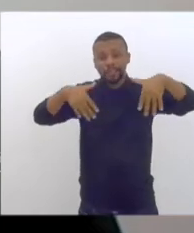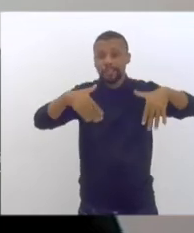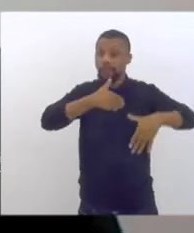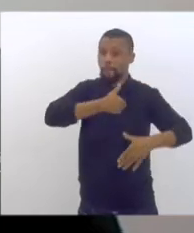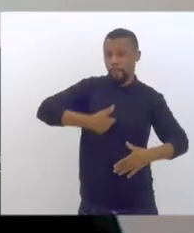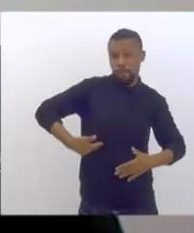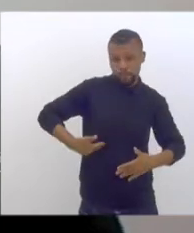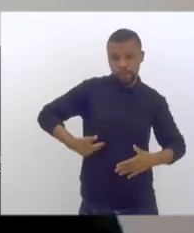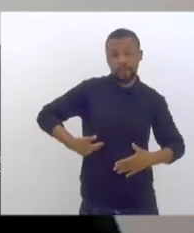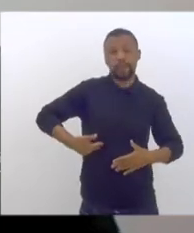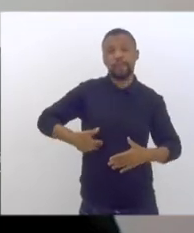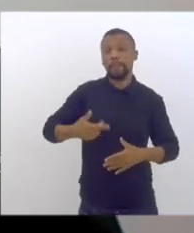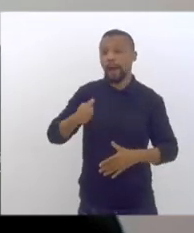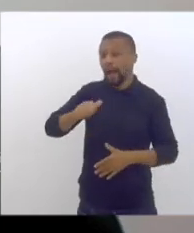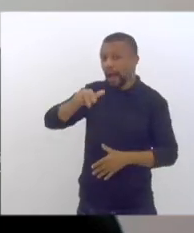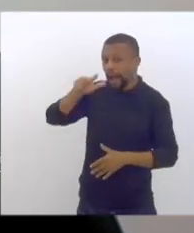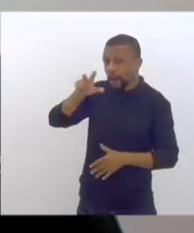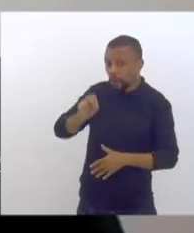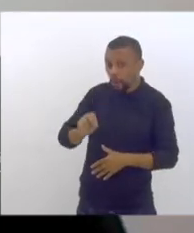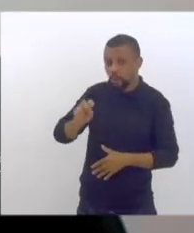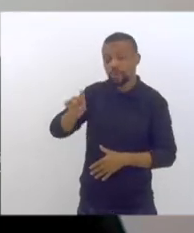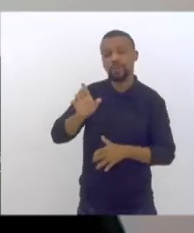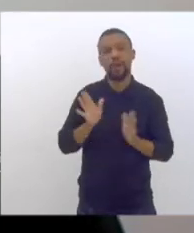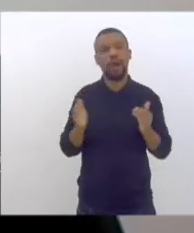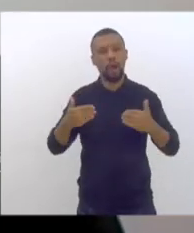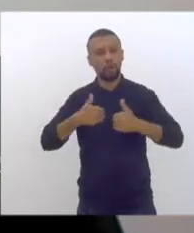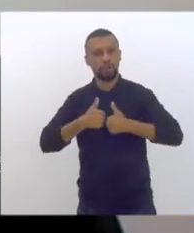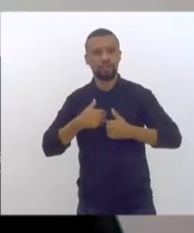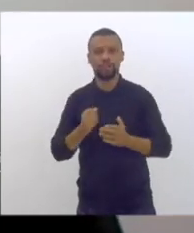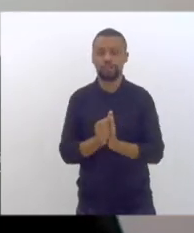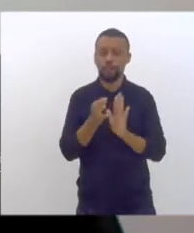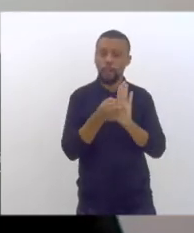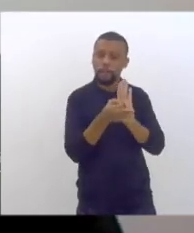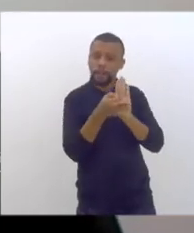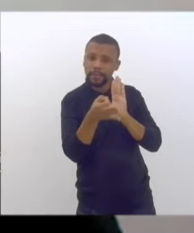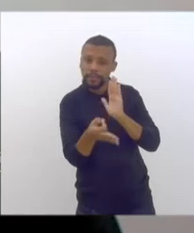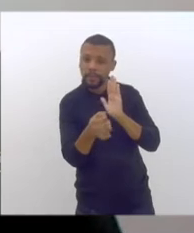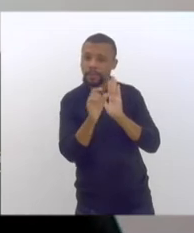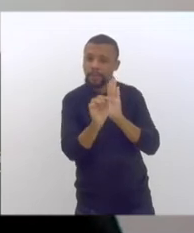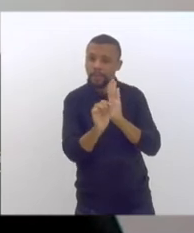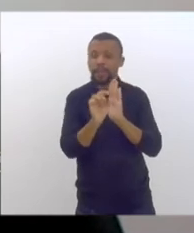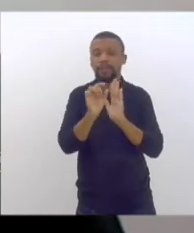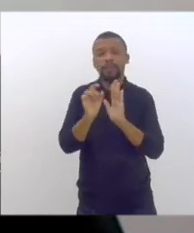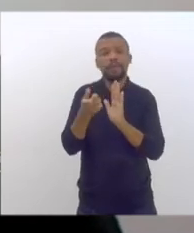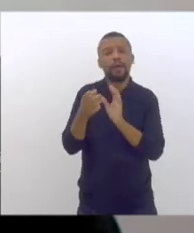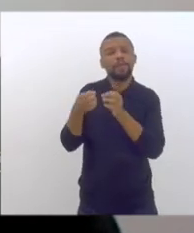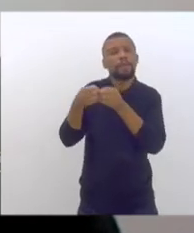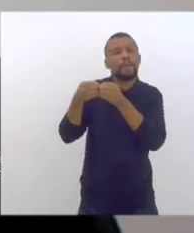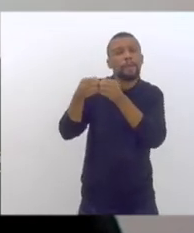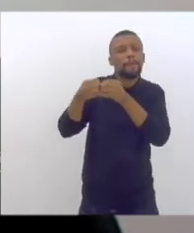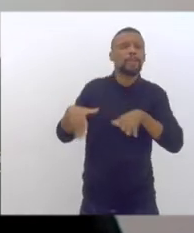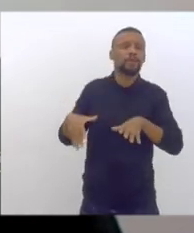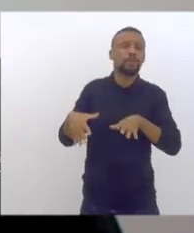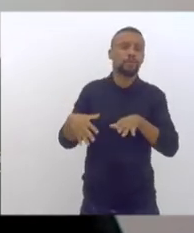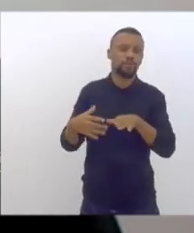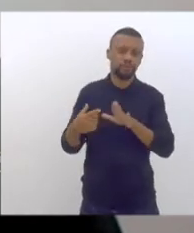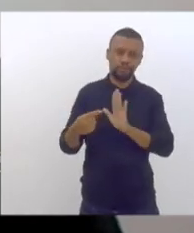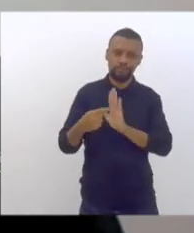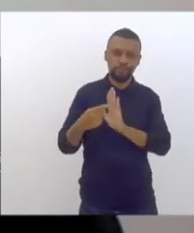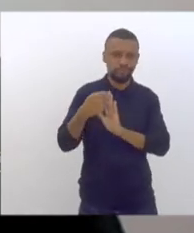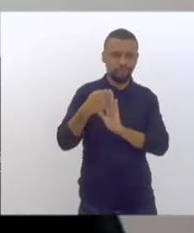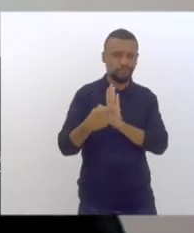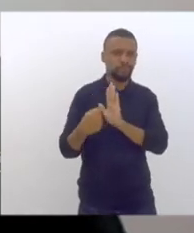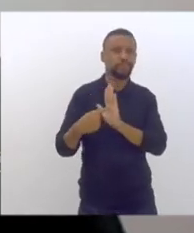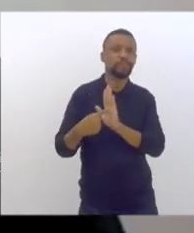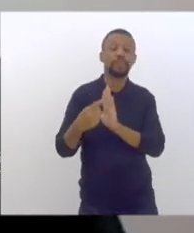espectro autista terra o parecer sugerido foi pela prejudicar habilidade eu queria